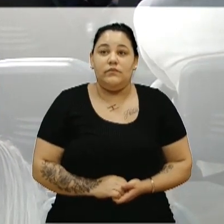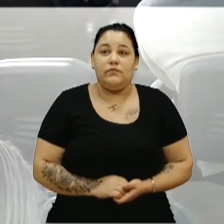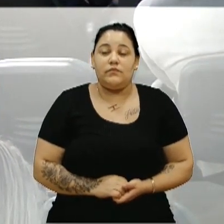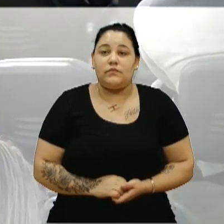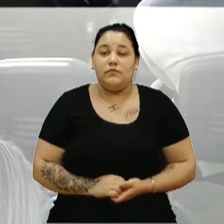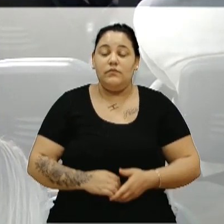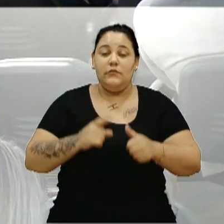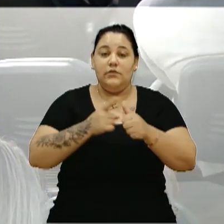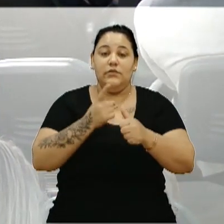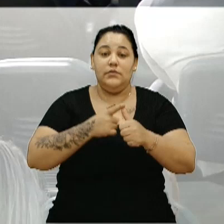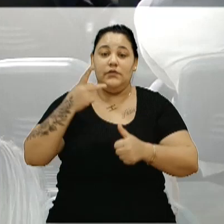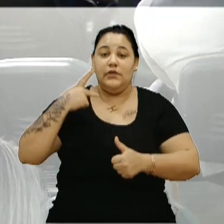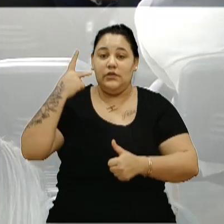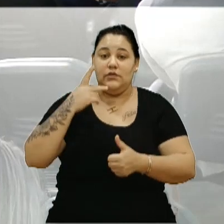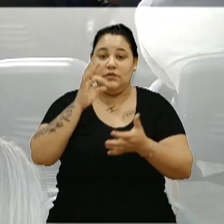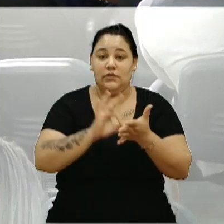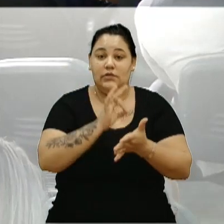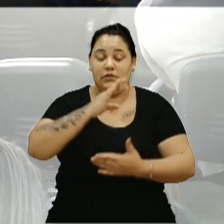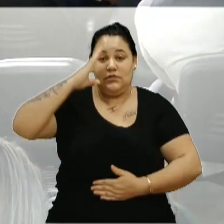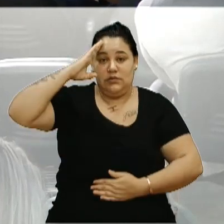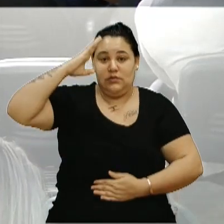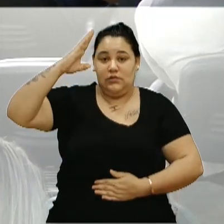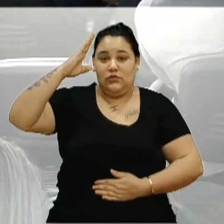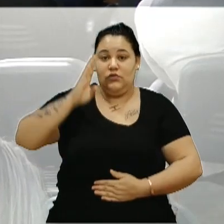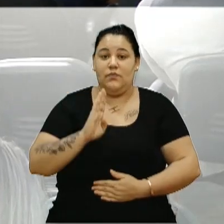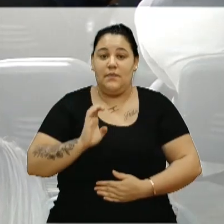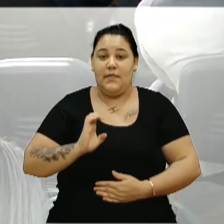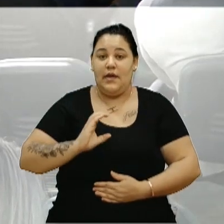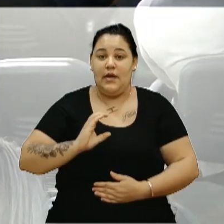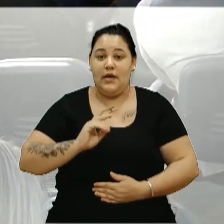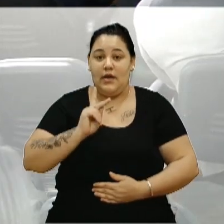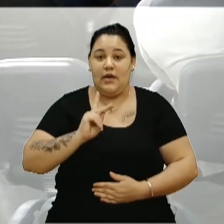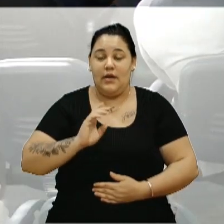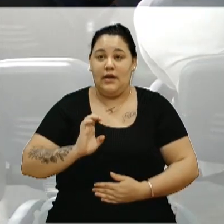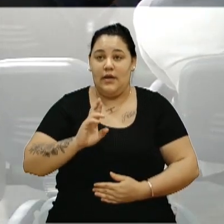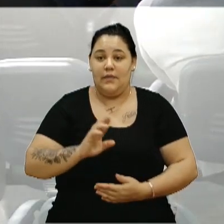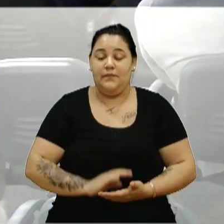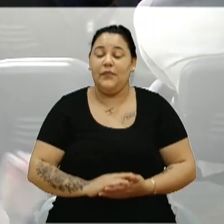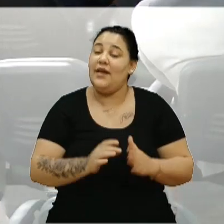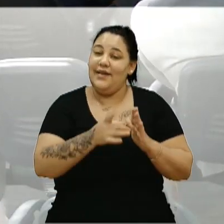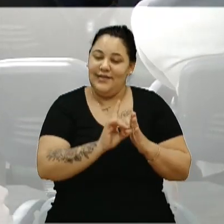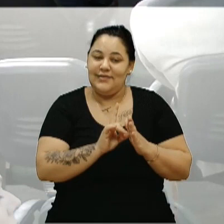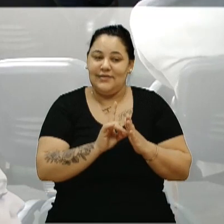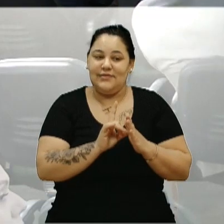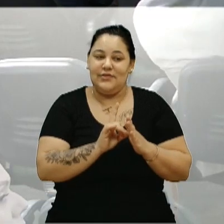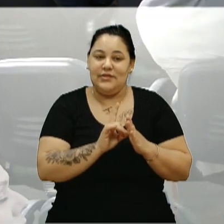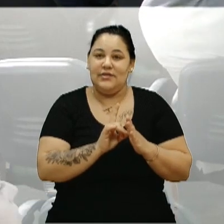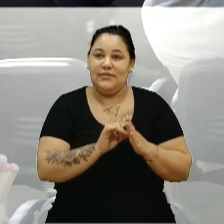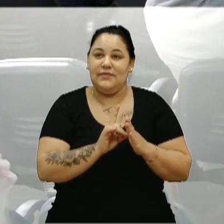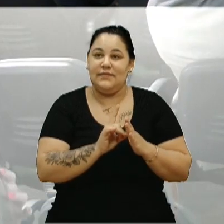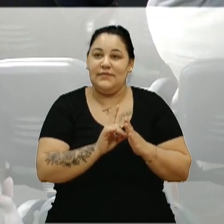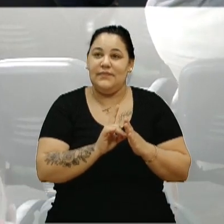Primeiro vereador inscrito, o vereador Tenente Cristiano Becker. Antes de mais nada, senhora presidente da comissão, presidente